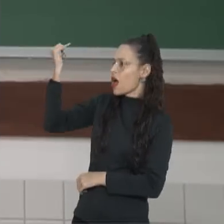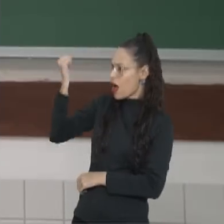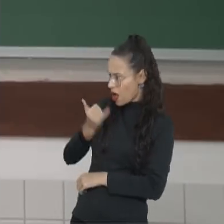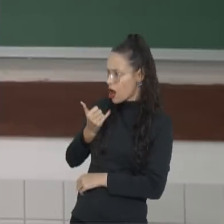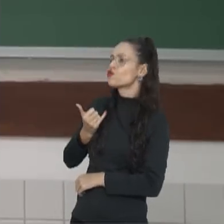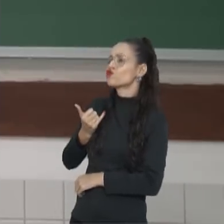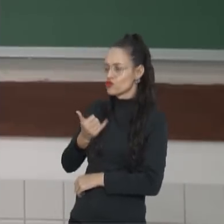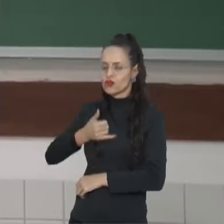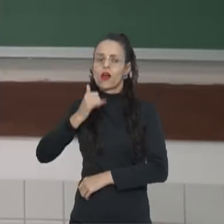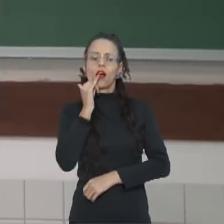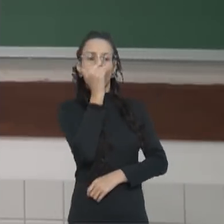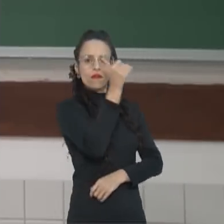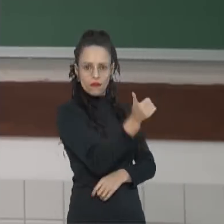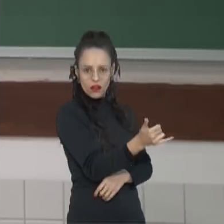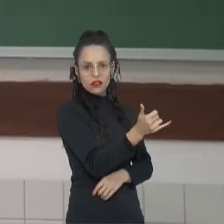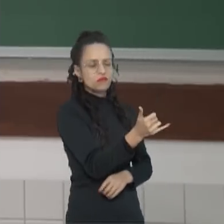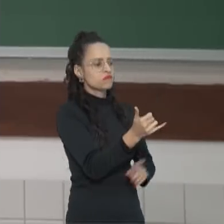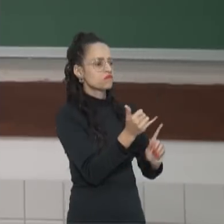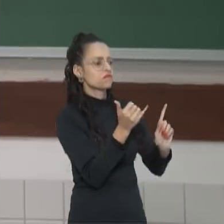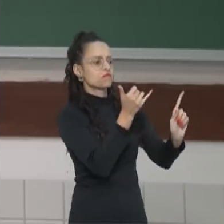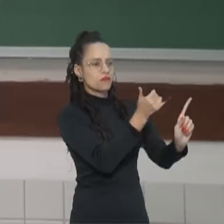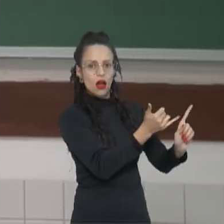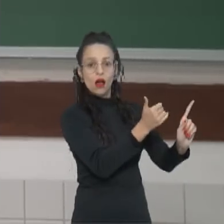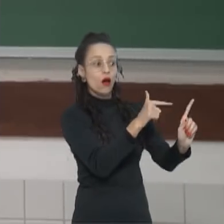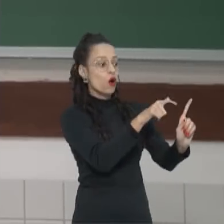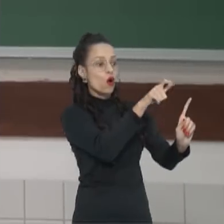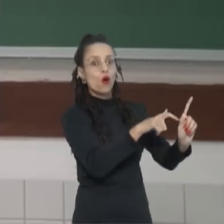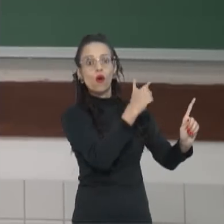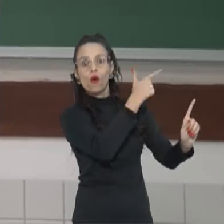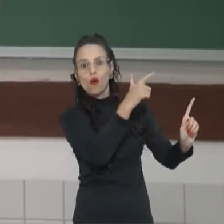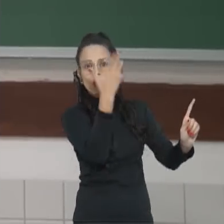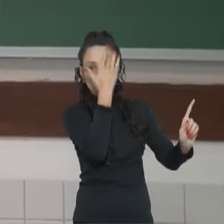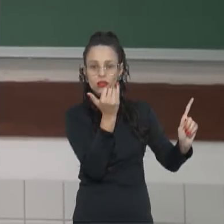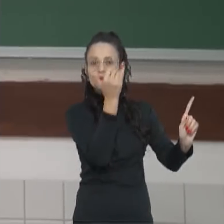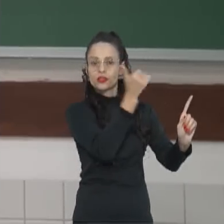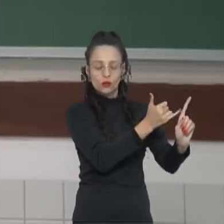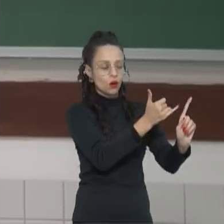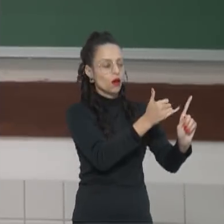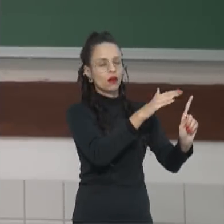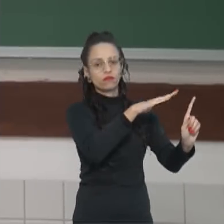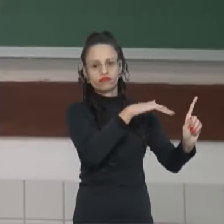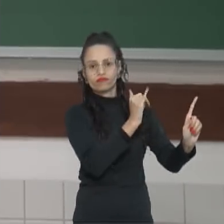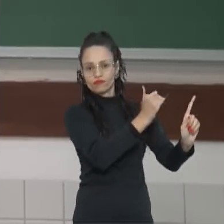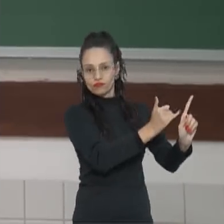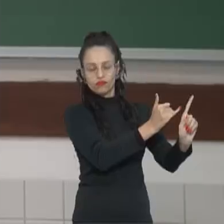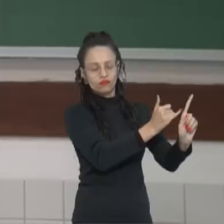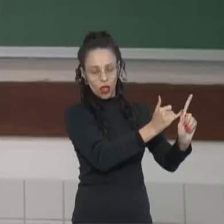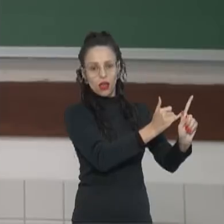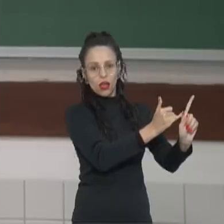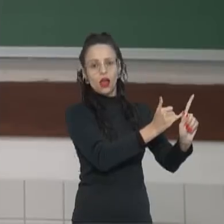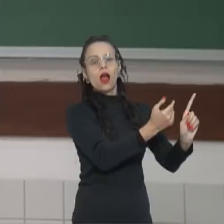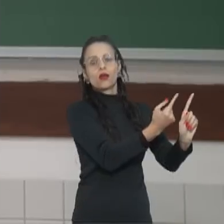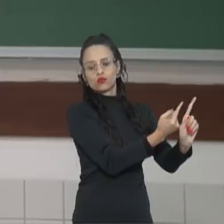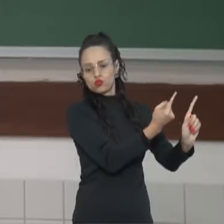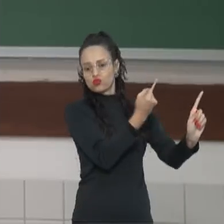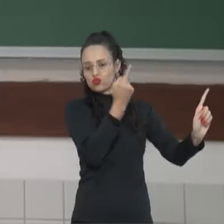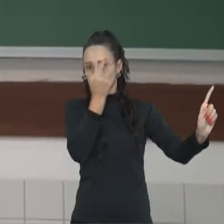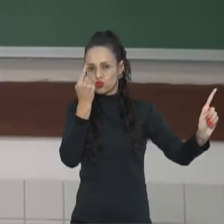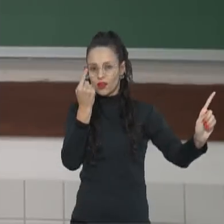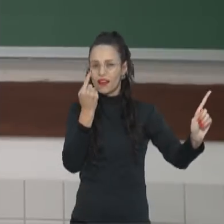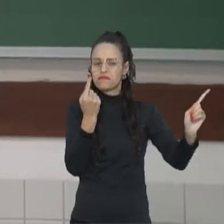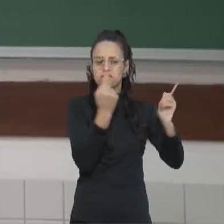governador, ou que tem que ser para o governador, ou para o imperador, né, para o Sapa Inca, e daí ou fazia uma espécie